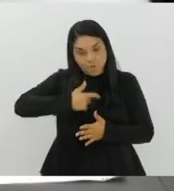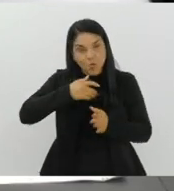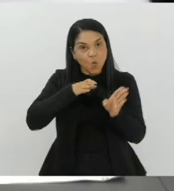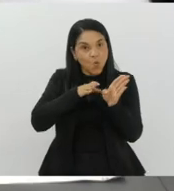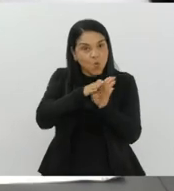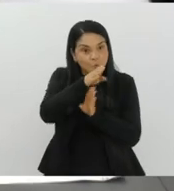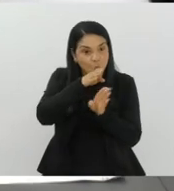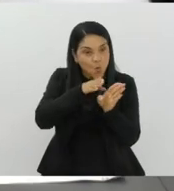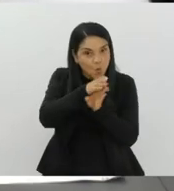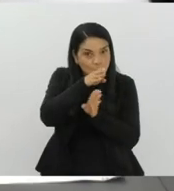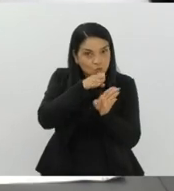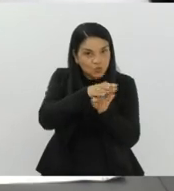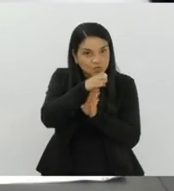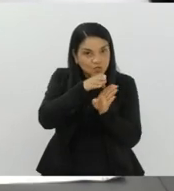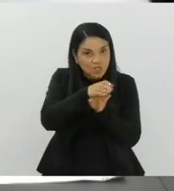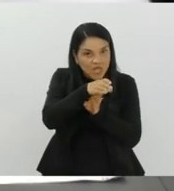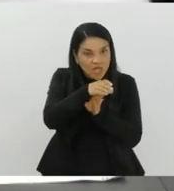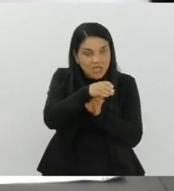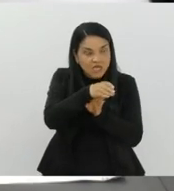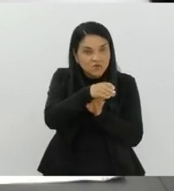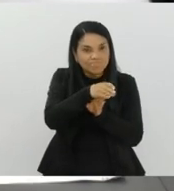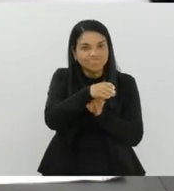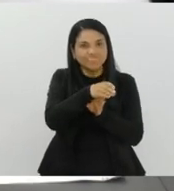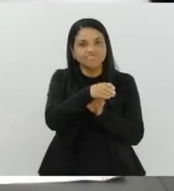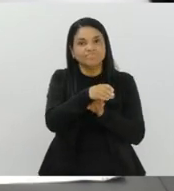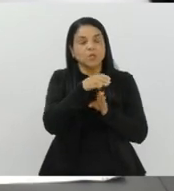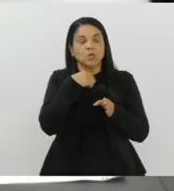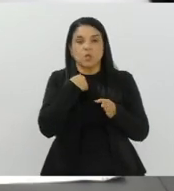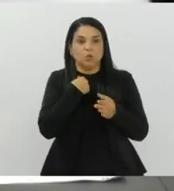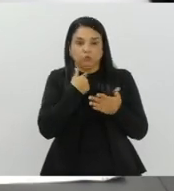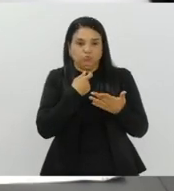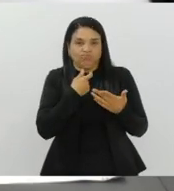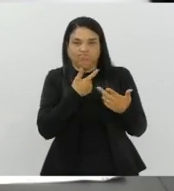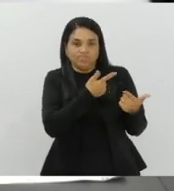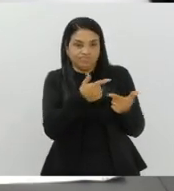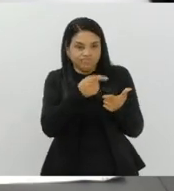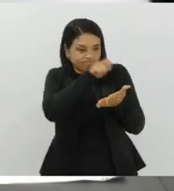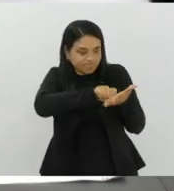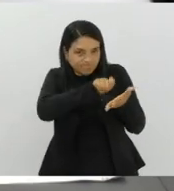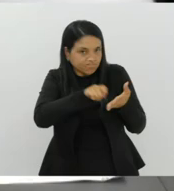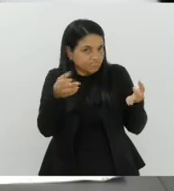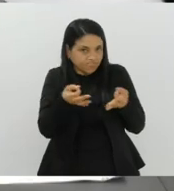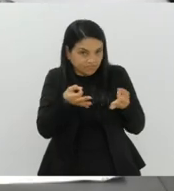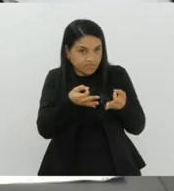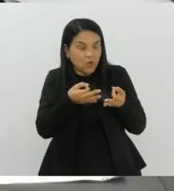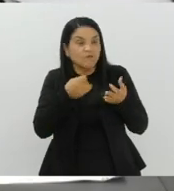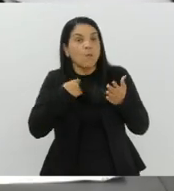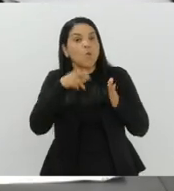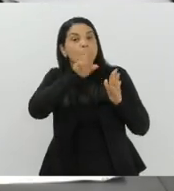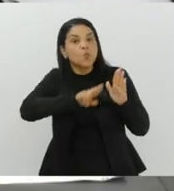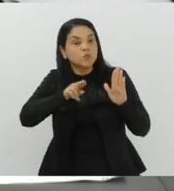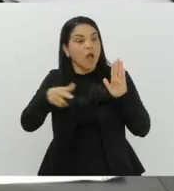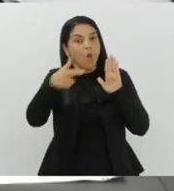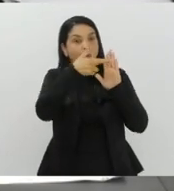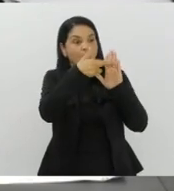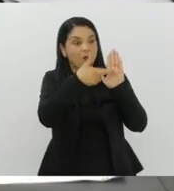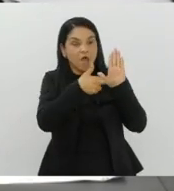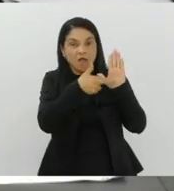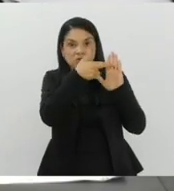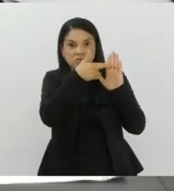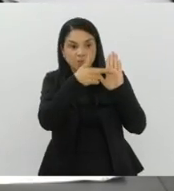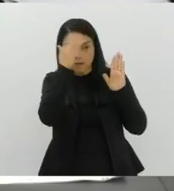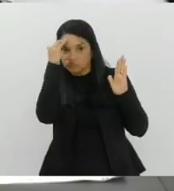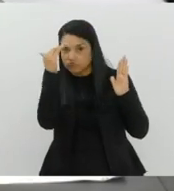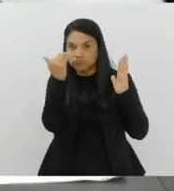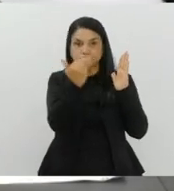foi, já que não está absolutamente escrito, e eu sou um legalista, vamos usar o que está no regimento. Então, é melhor que se